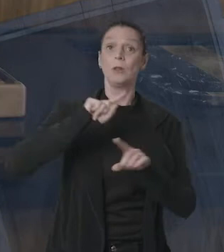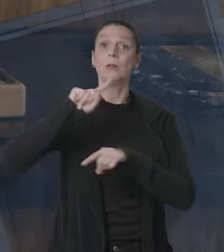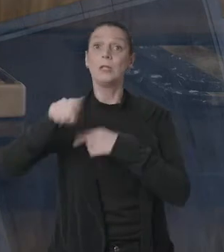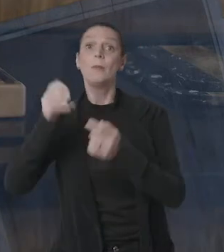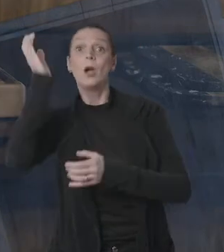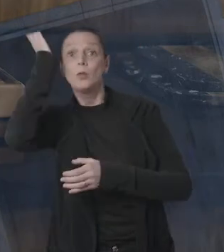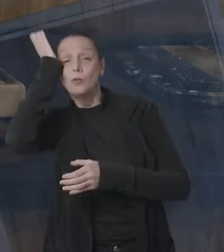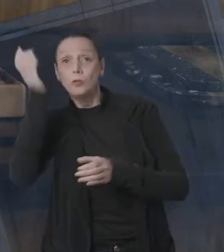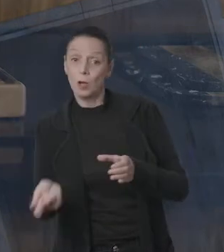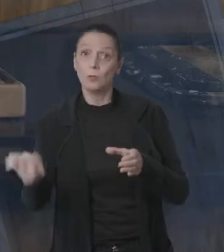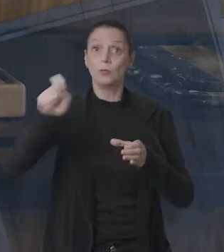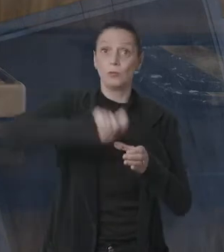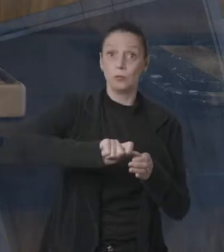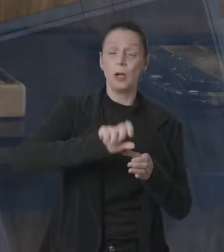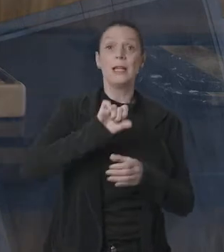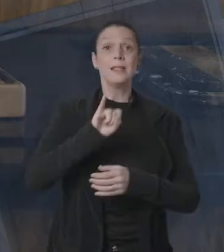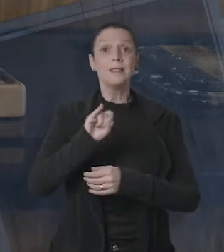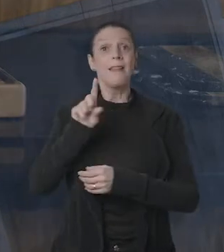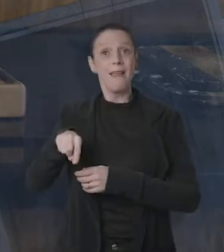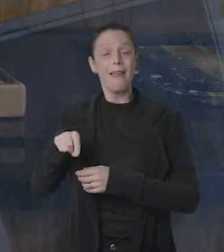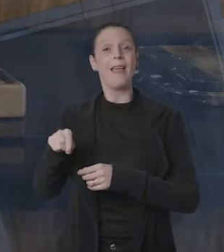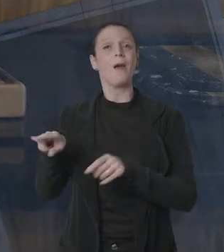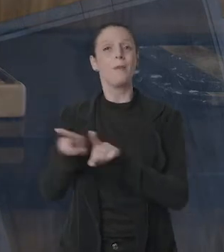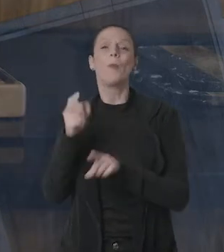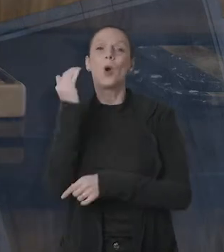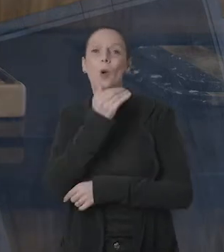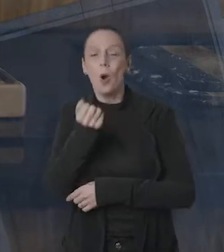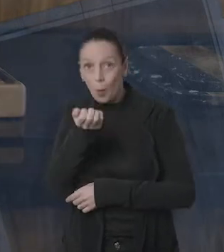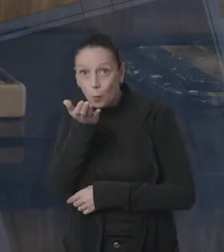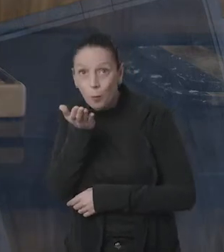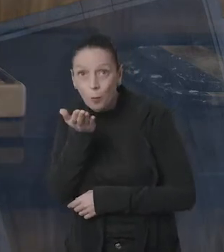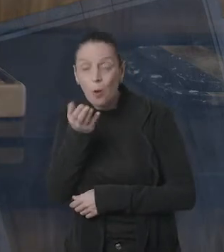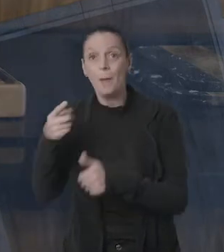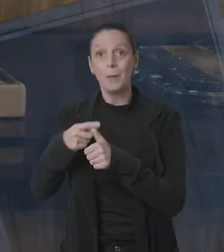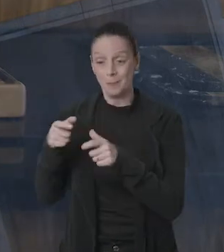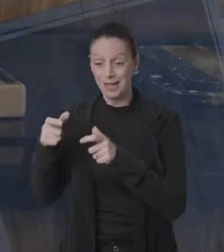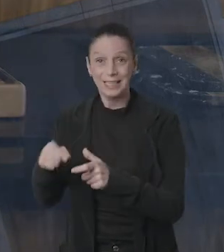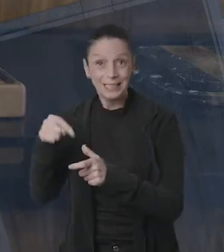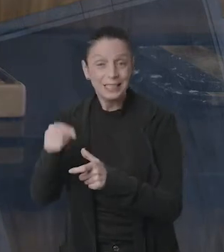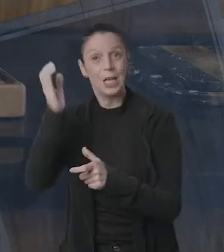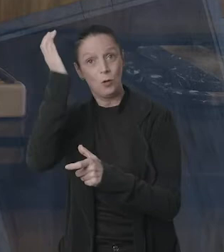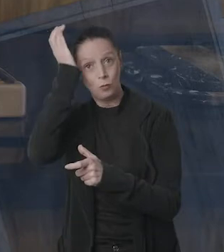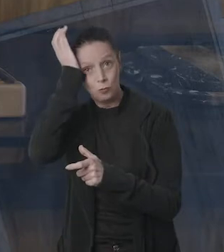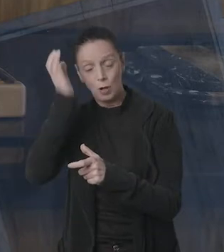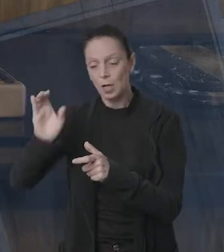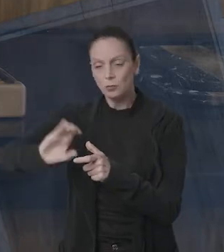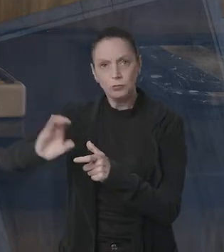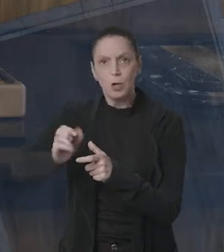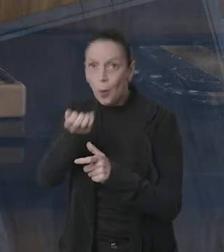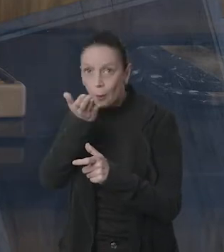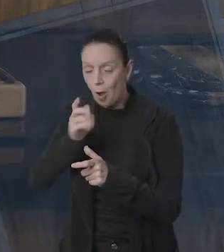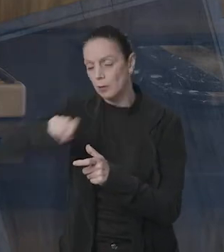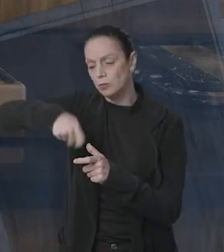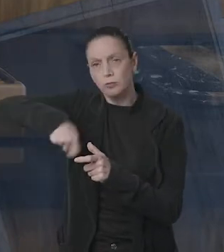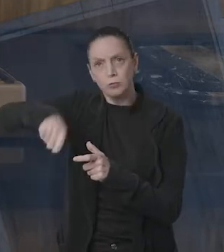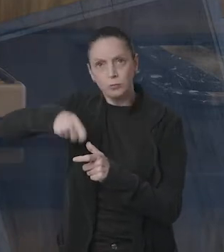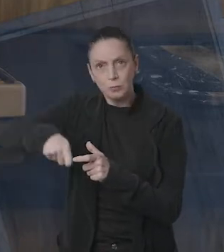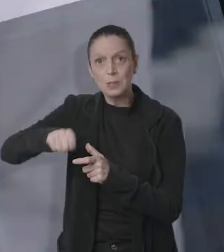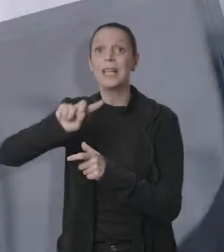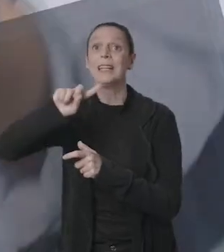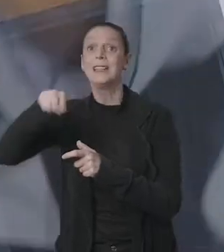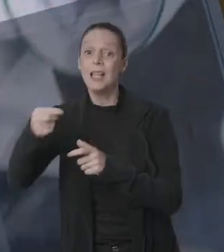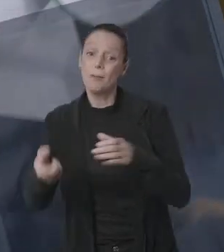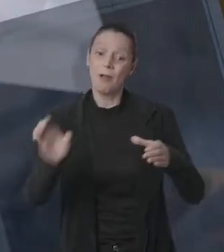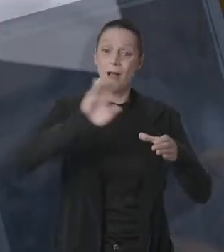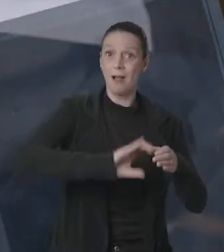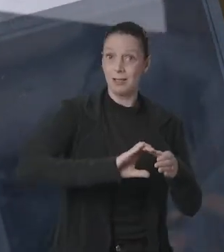leite condensado. Se usar o corante em pó, dilui ele um pouquinho no leite condensado antes de colocar no chantininho, ok?